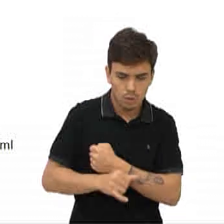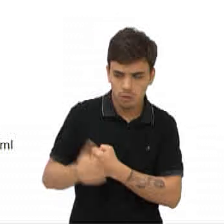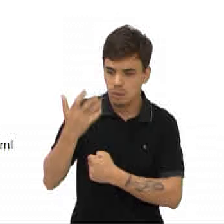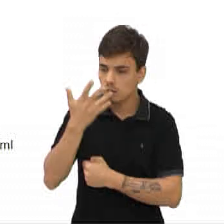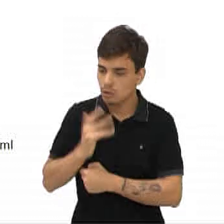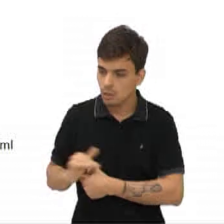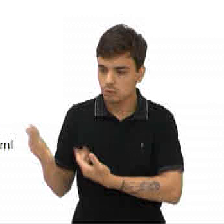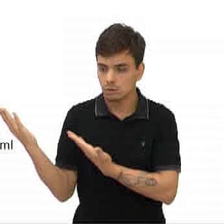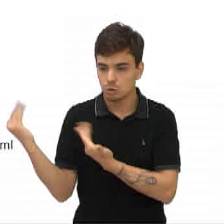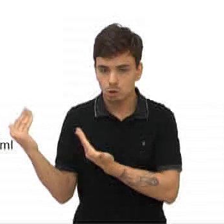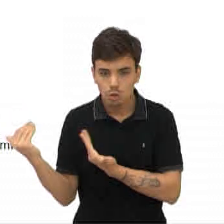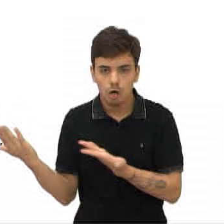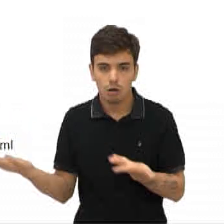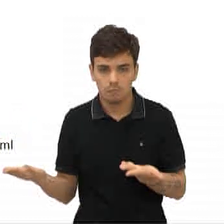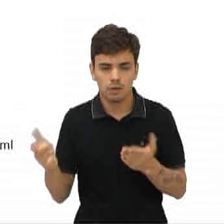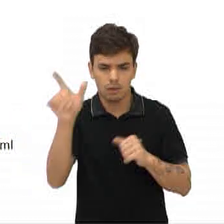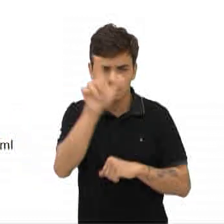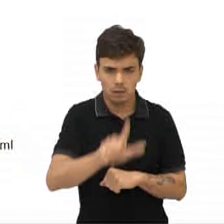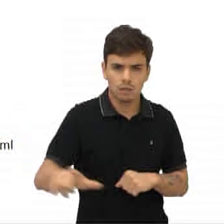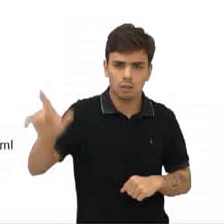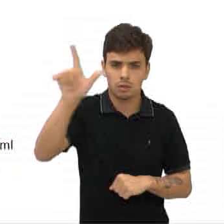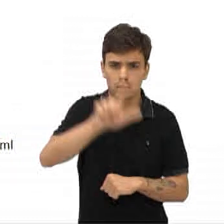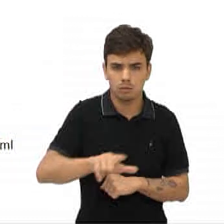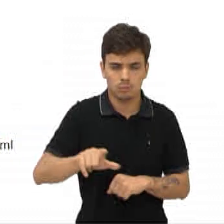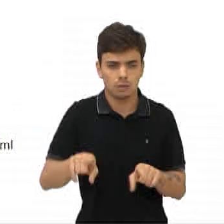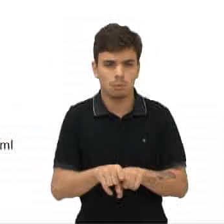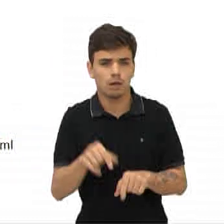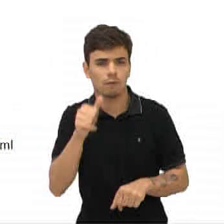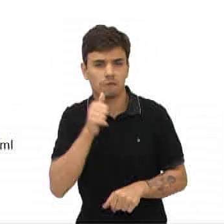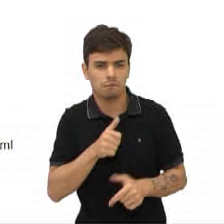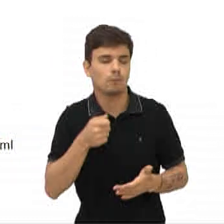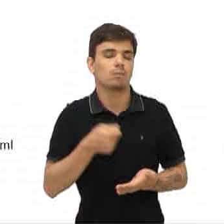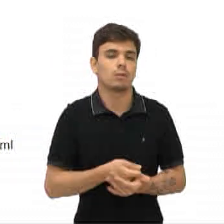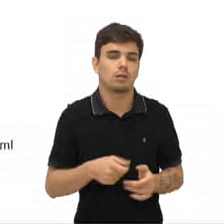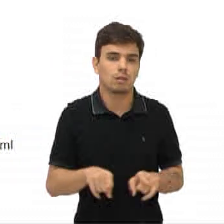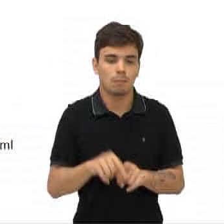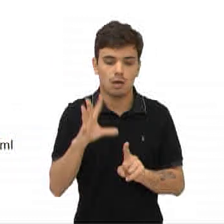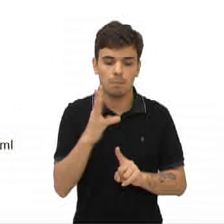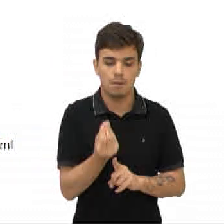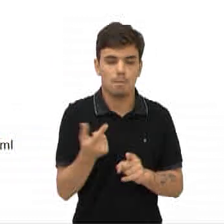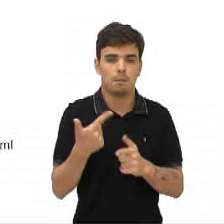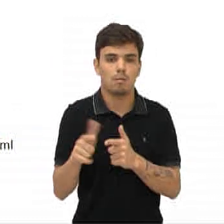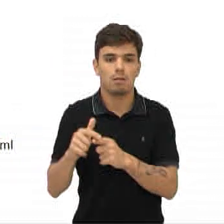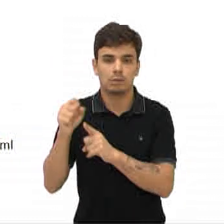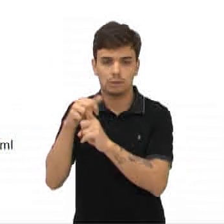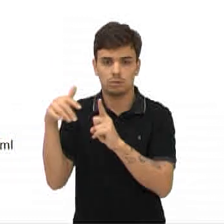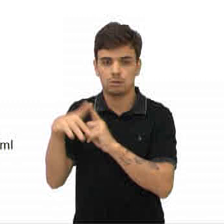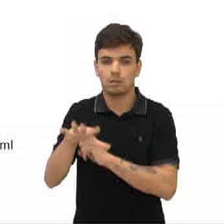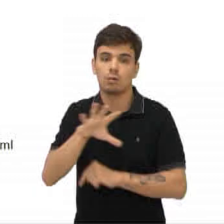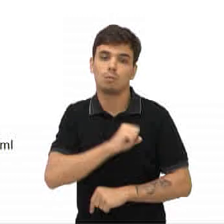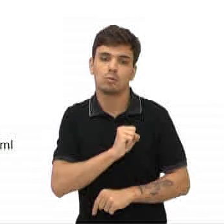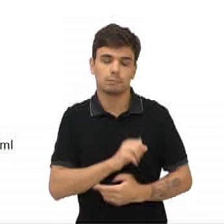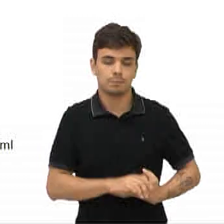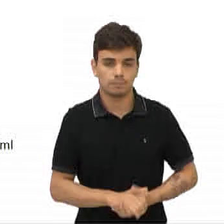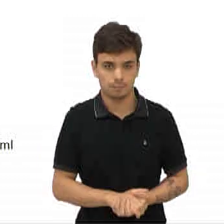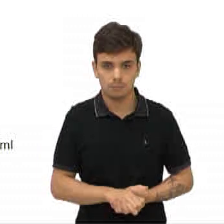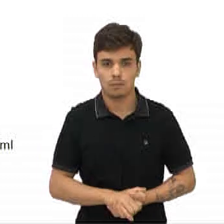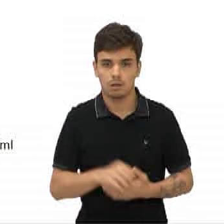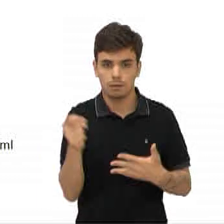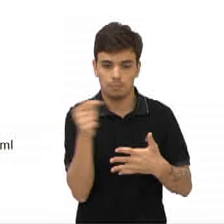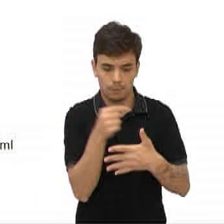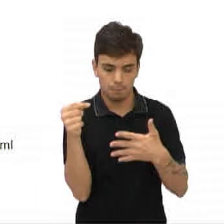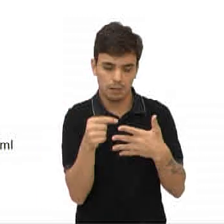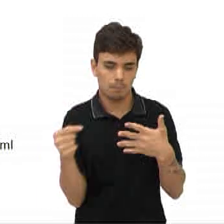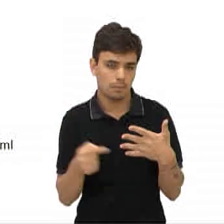diversos temas, como literatura, feminismo, a arte, os problemas sociais e o amor. É uma das